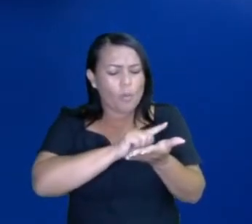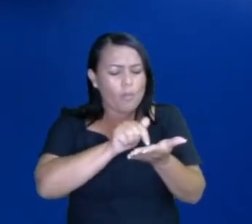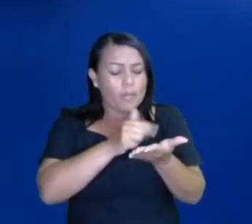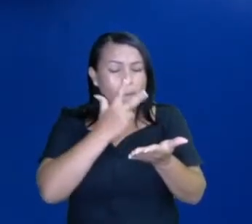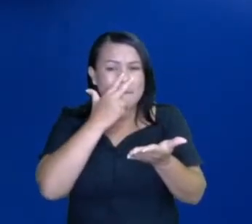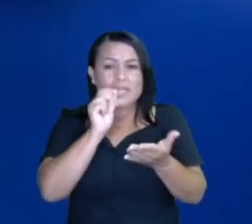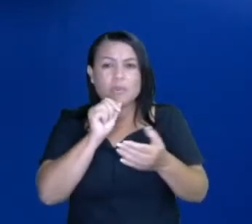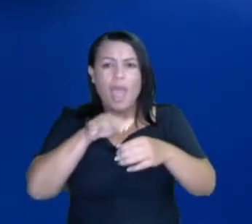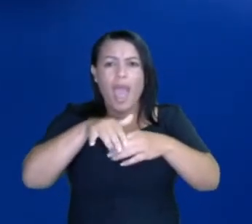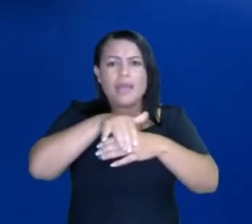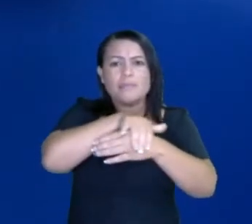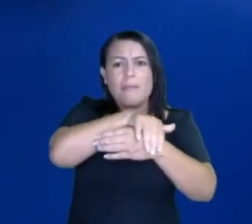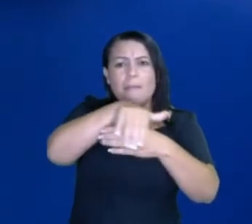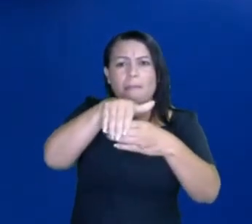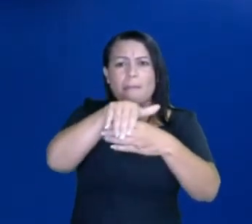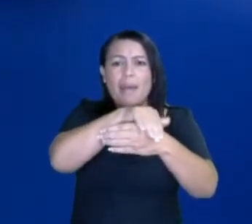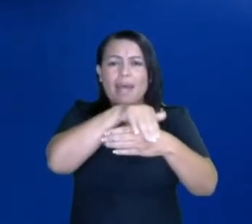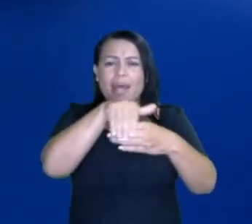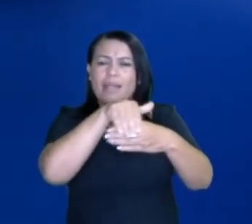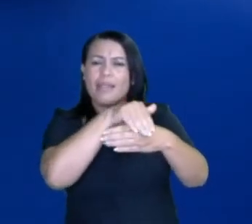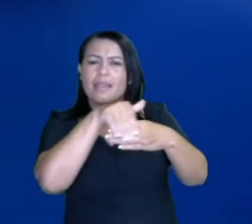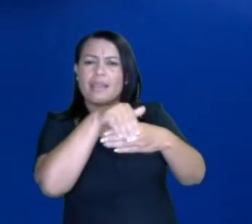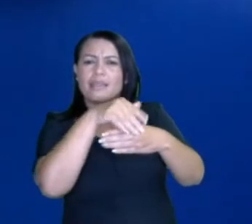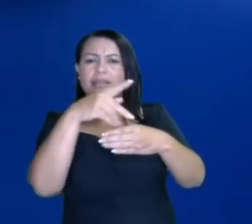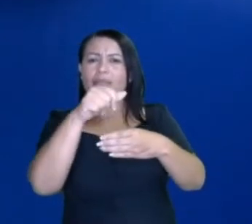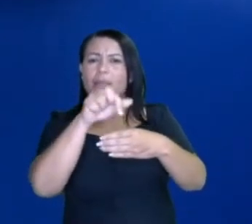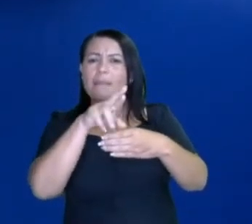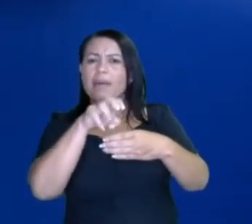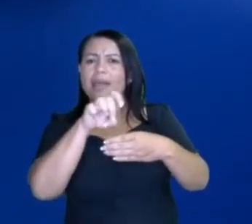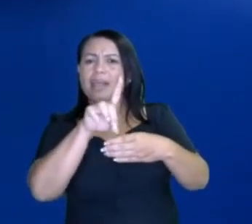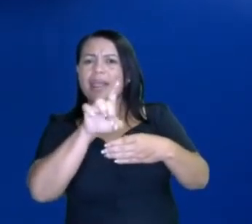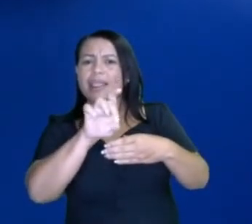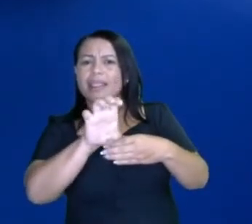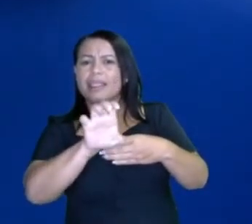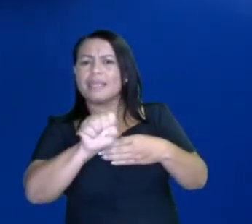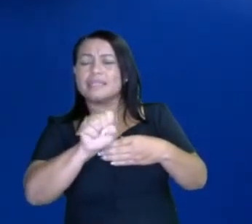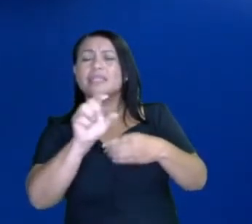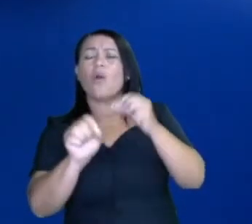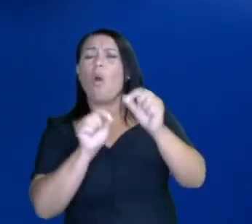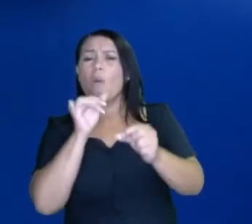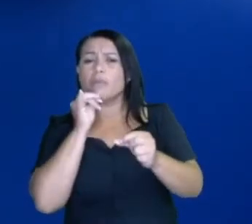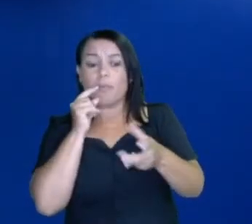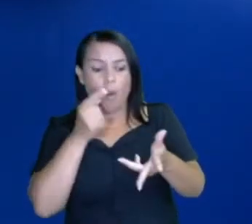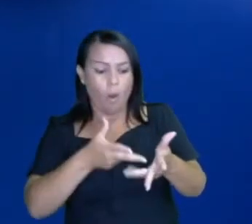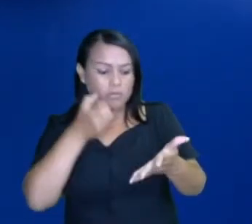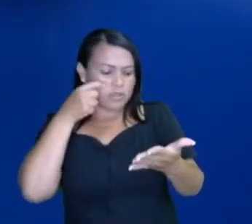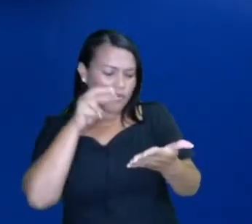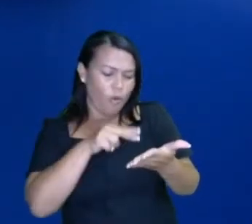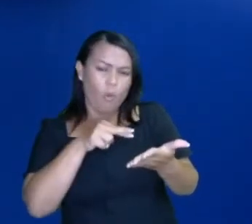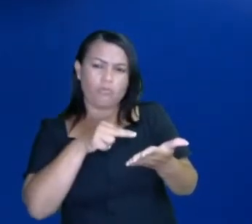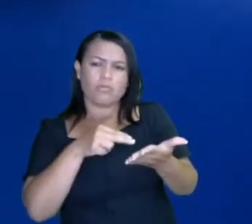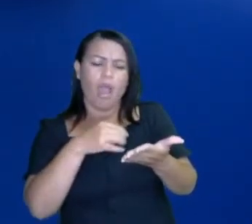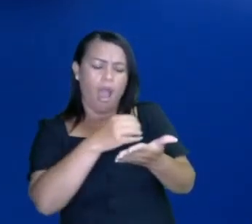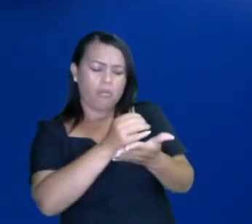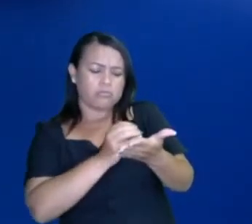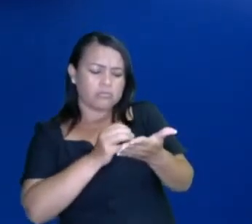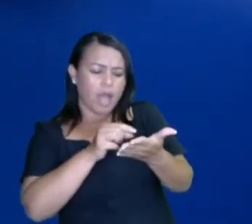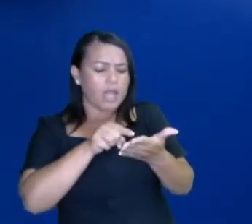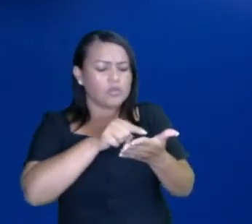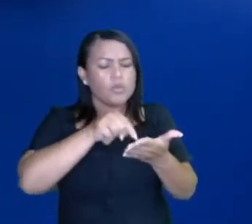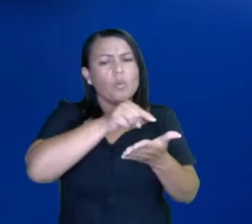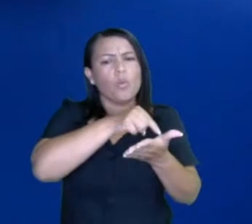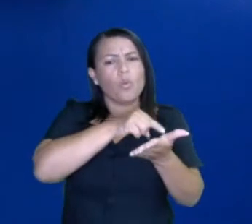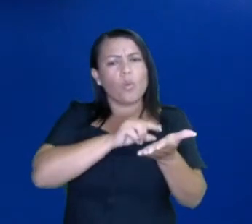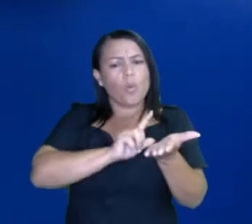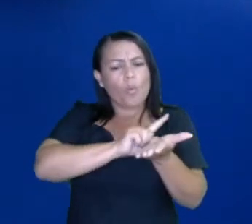que permaneceram ali. Com o corte fino que ele fez, ele observou o espaço deixado por elas. Então chamou esse espaço